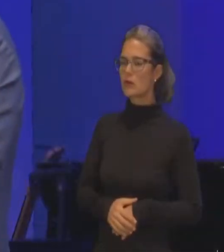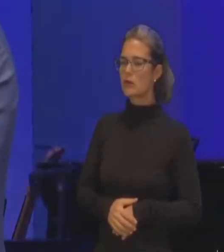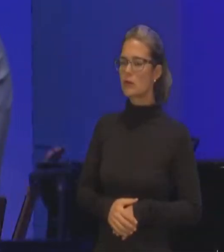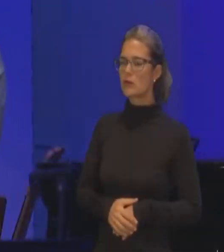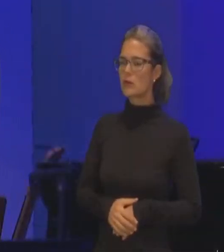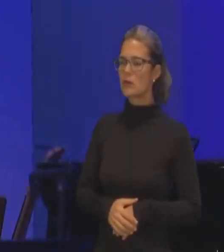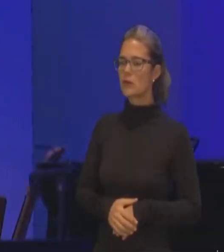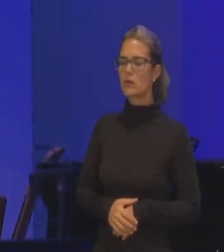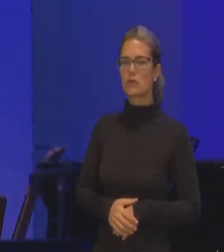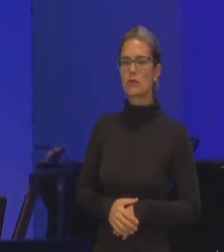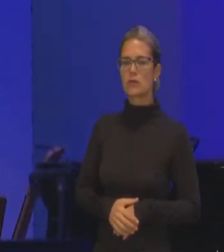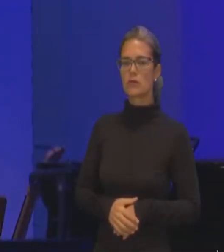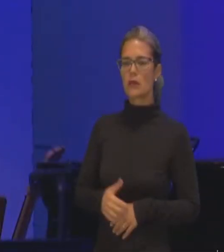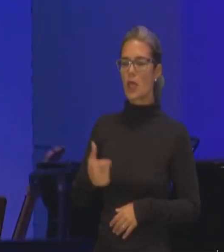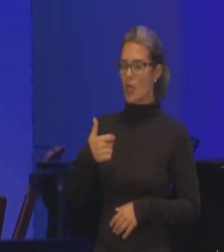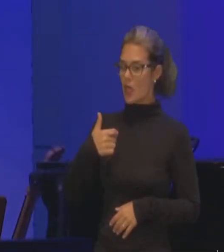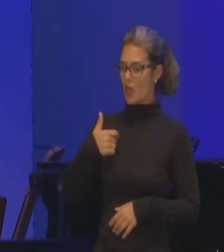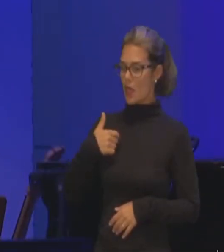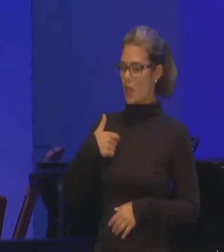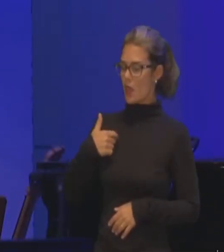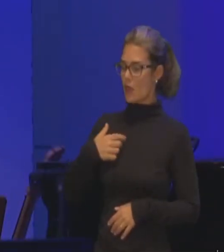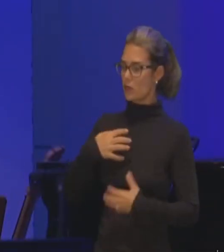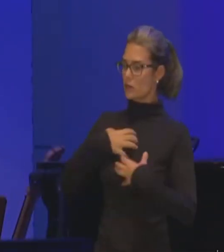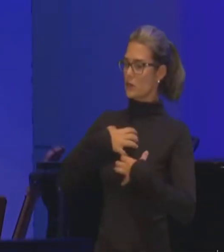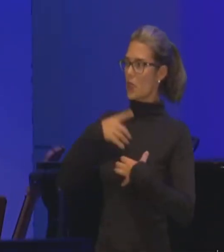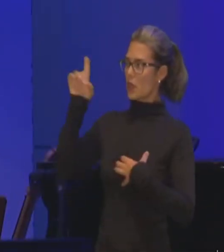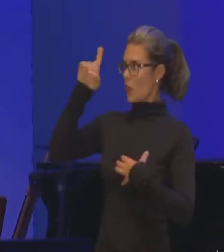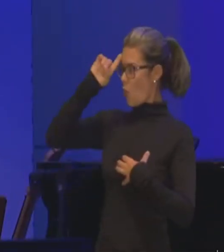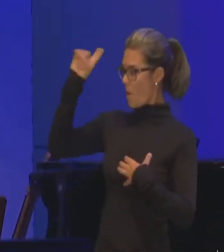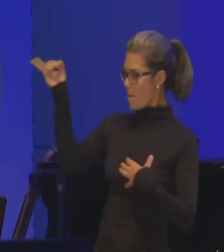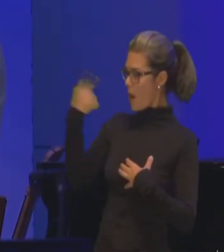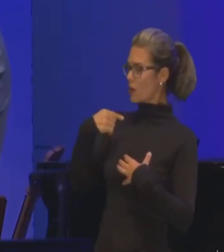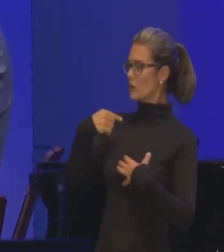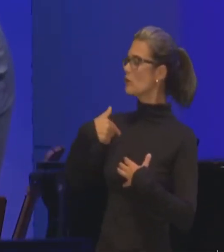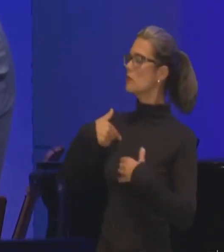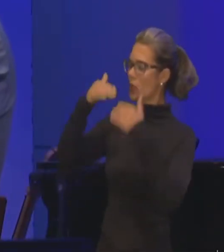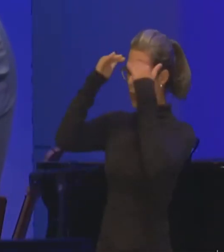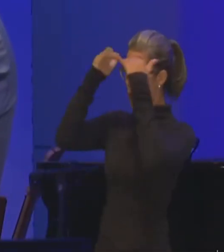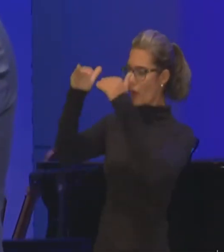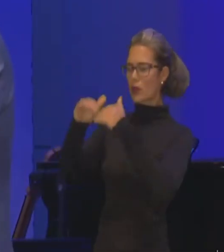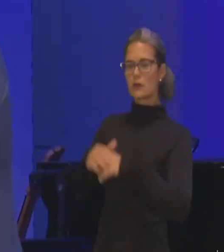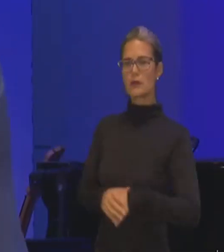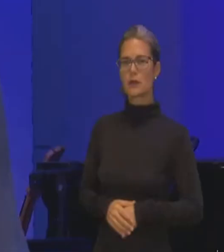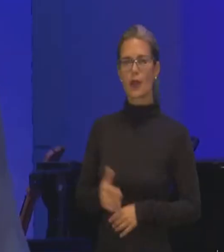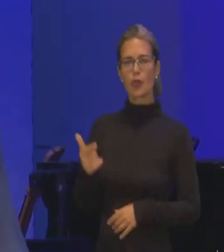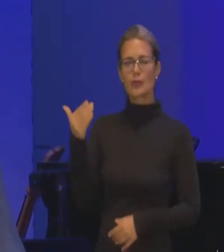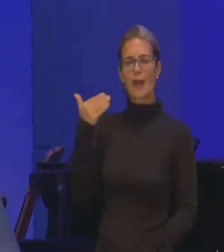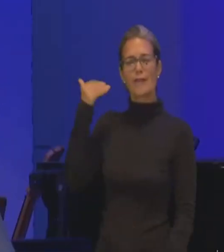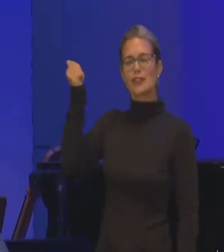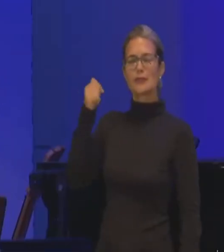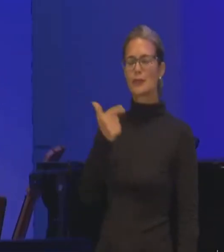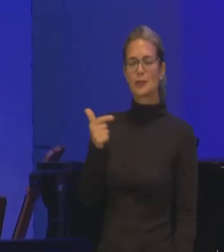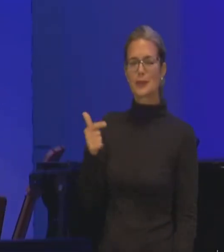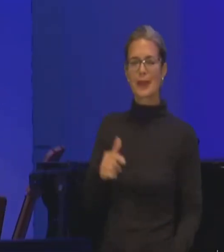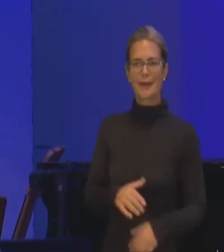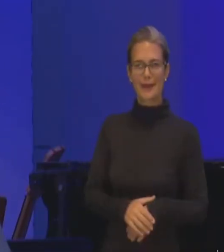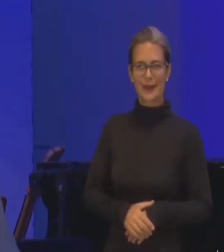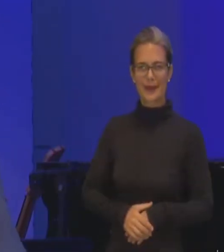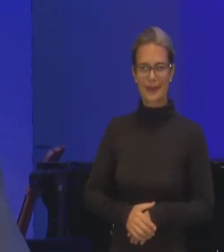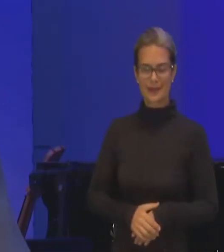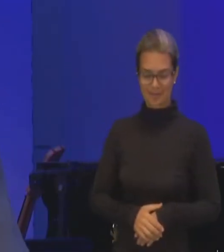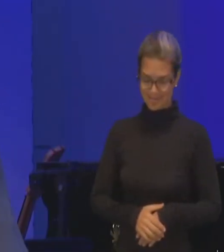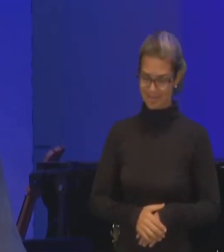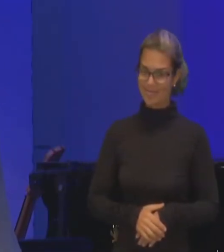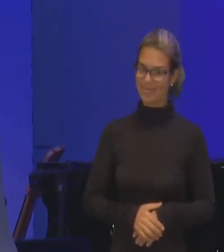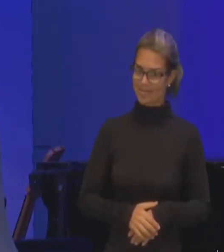escutei uma ordem, então eu obedeci. Nós achamos que comunicar o Evangelho,